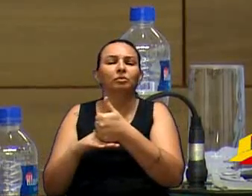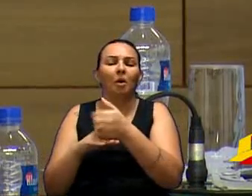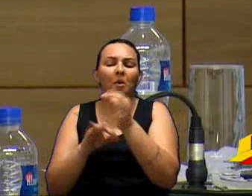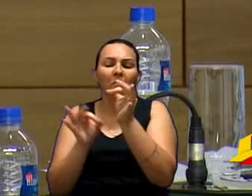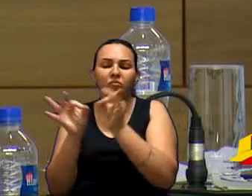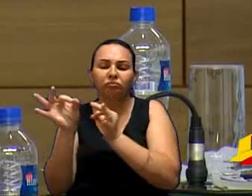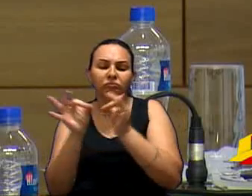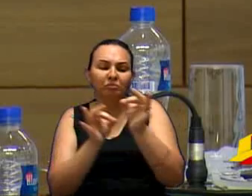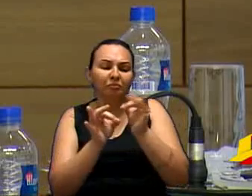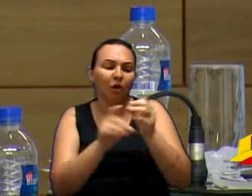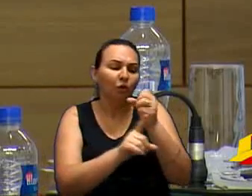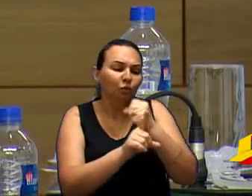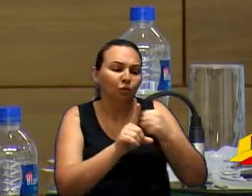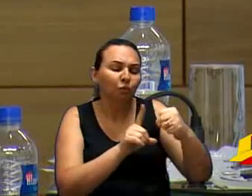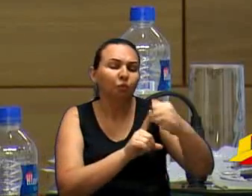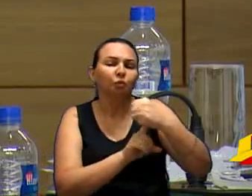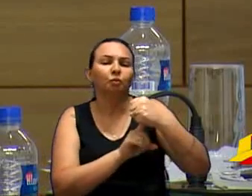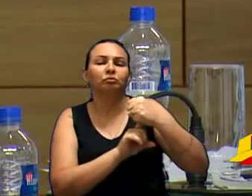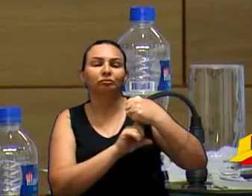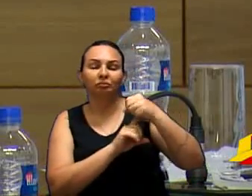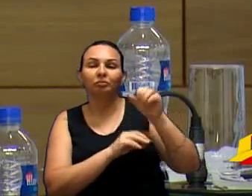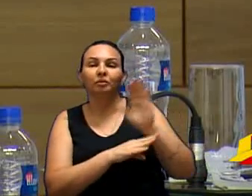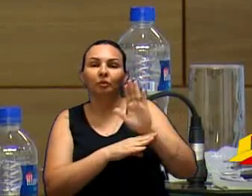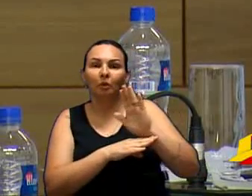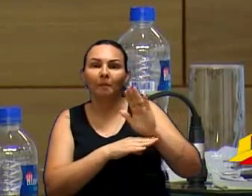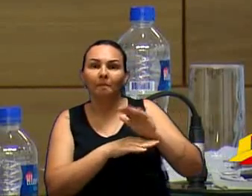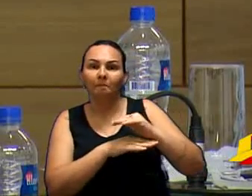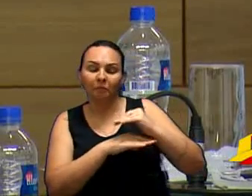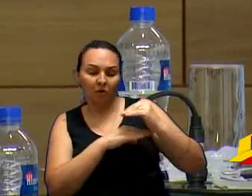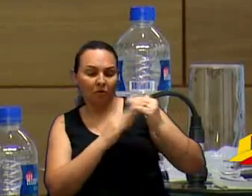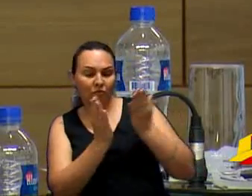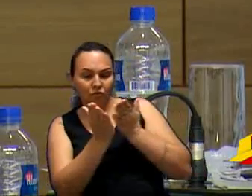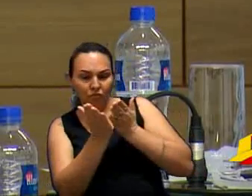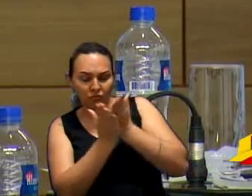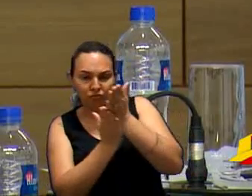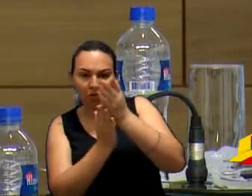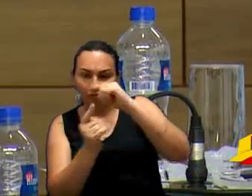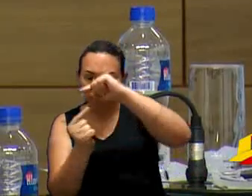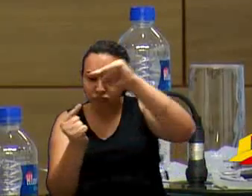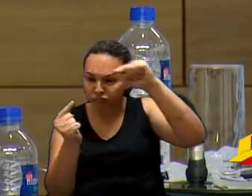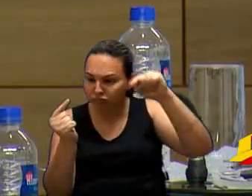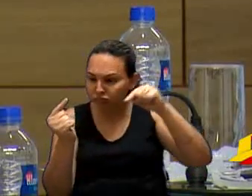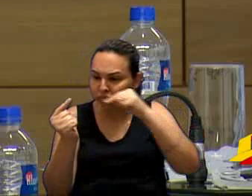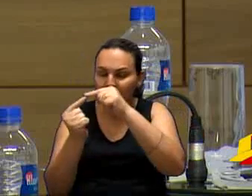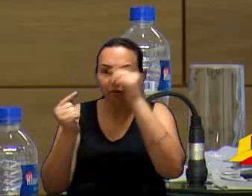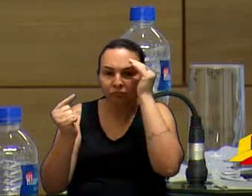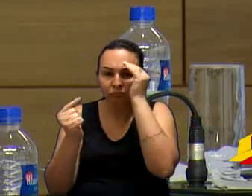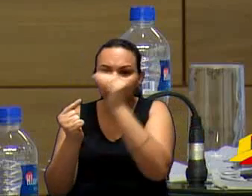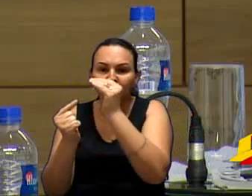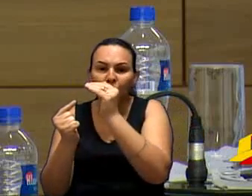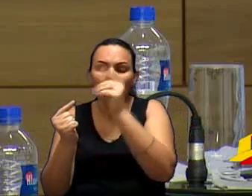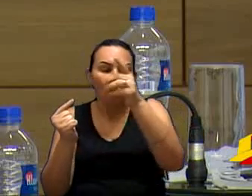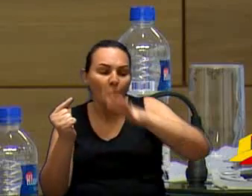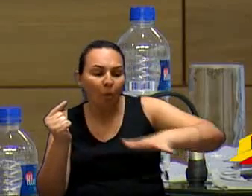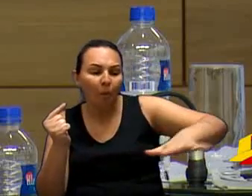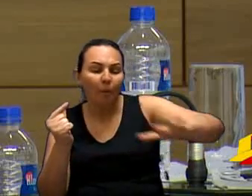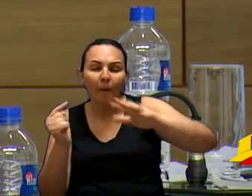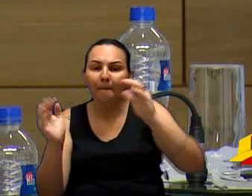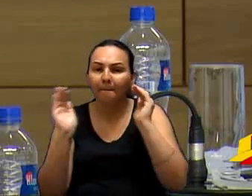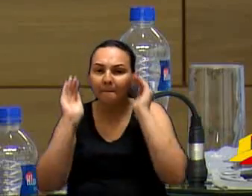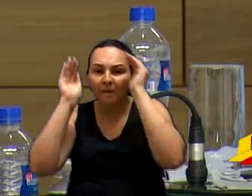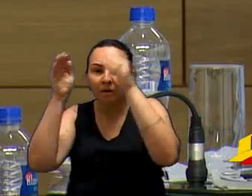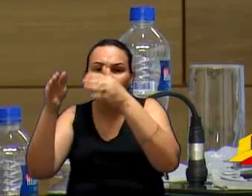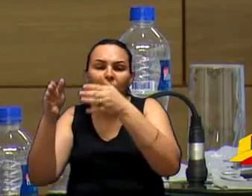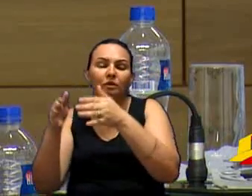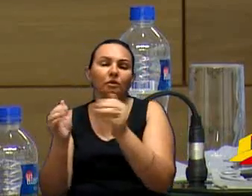organizações sociais para nós possamos efetivamente a partir de um case é fazer com que outras áreas importantes conversado pelo felipe